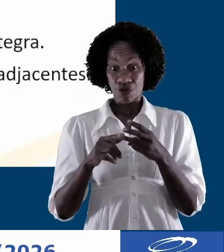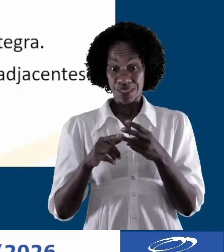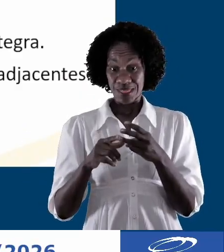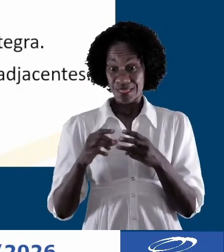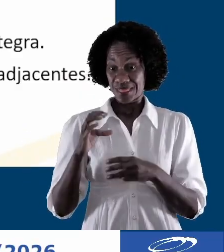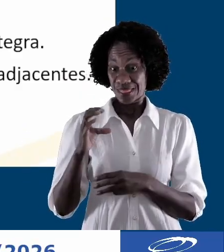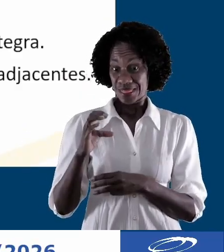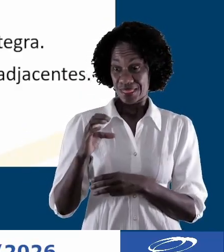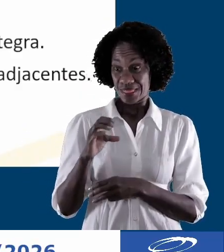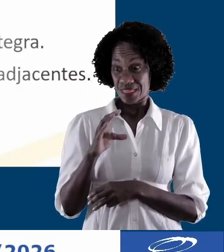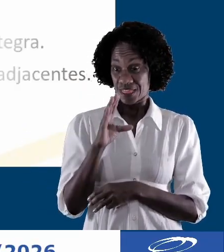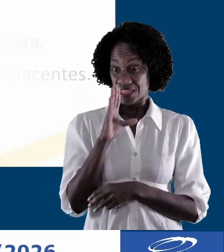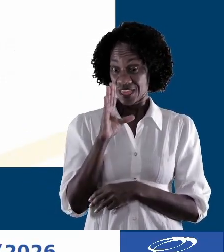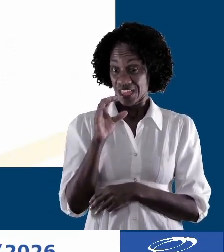importantes.